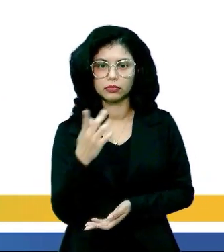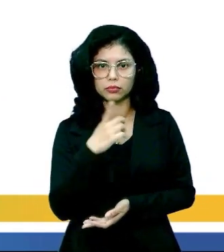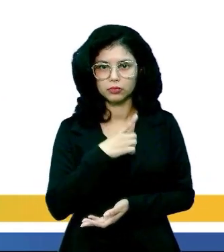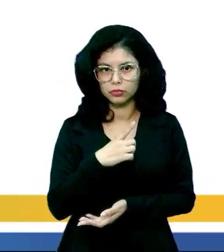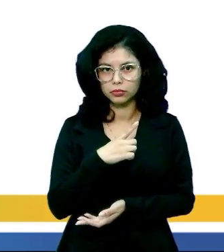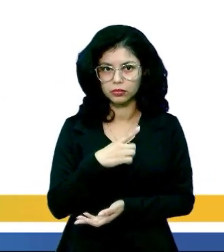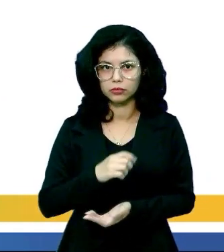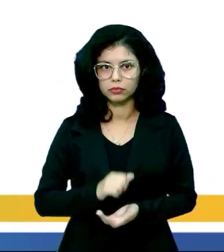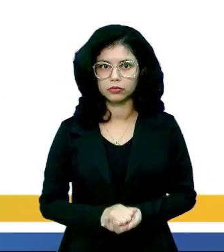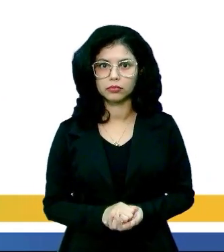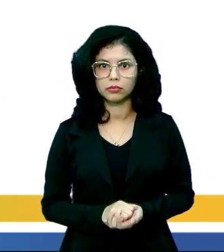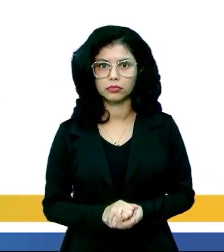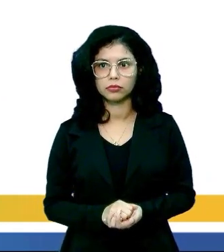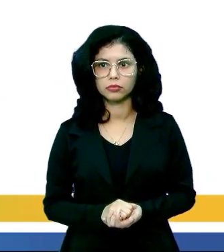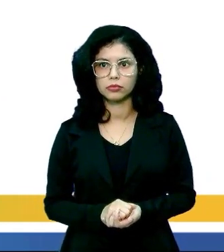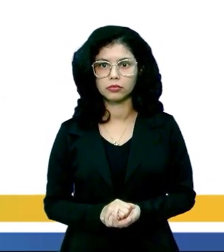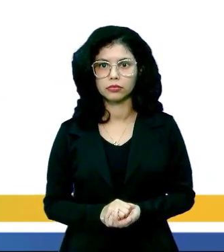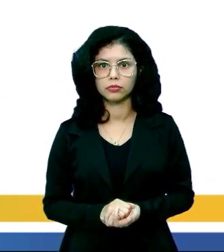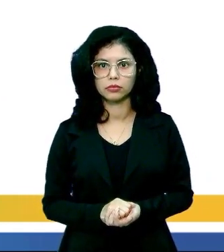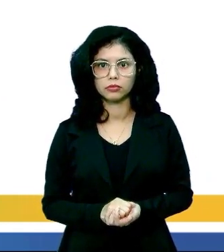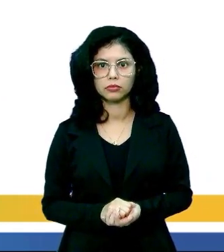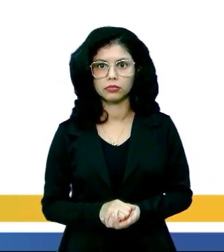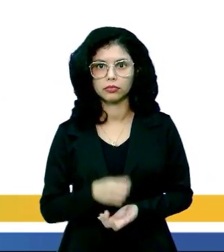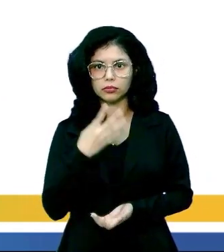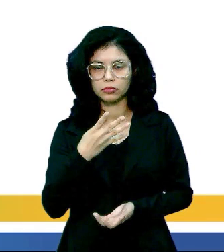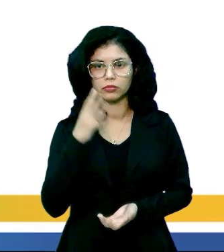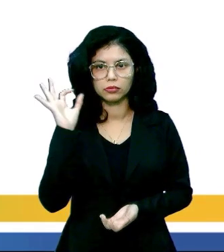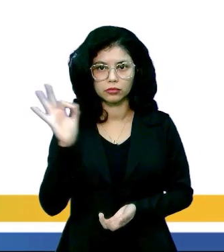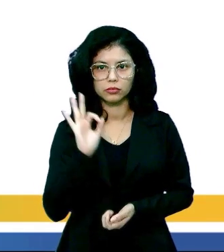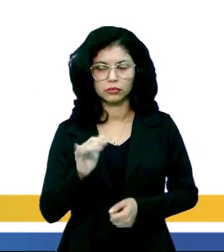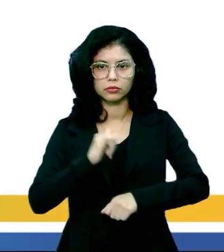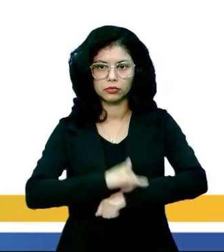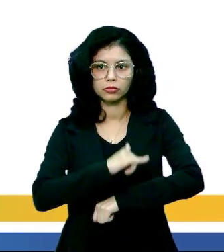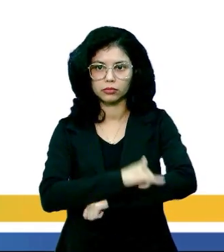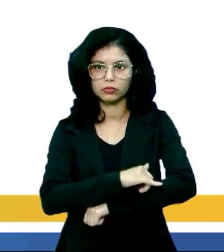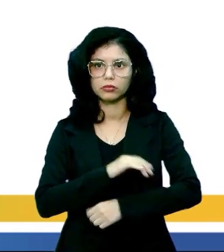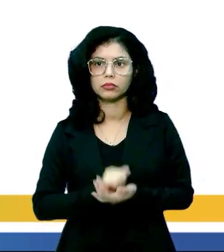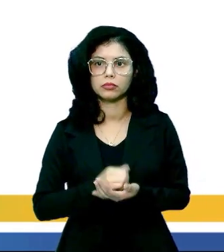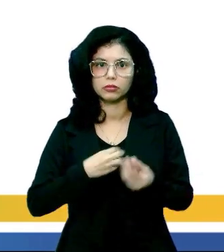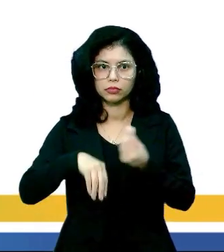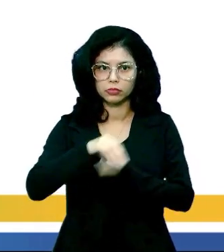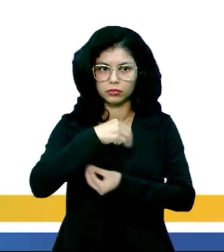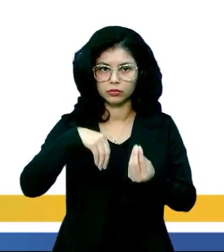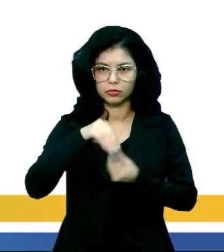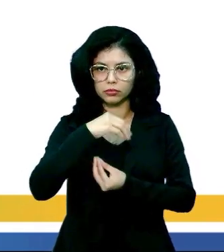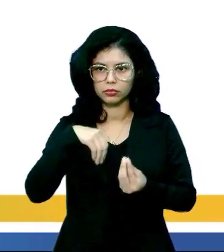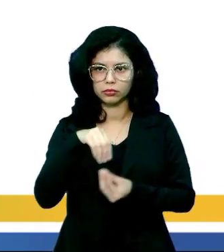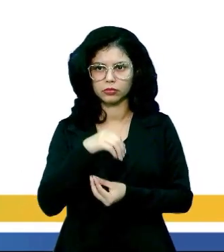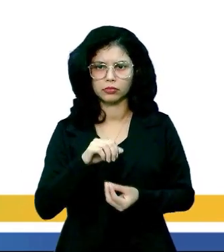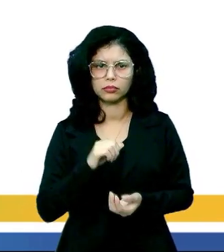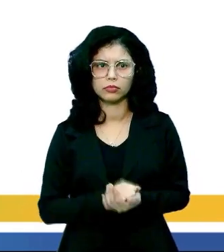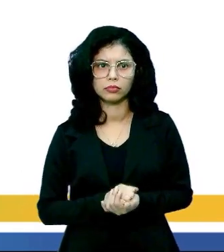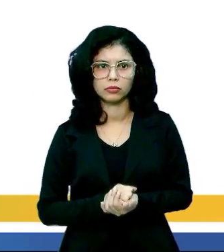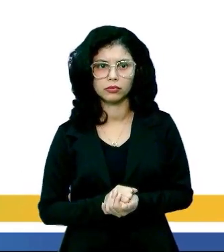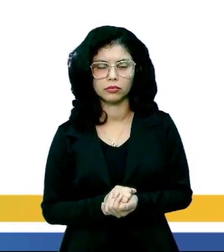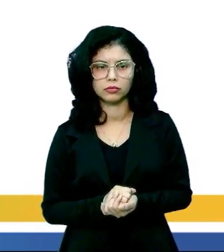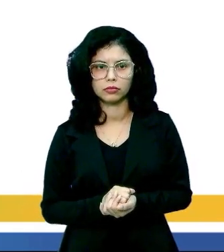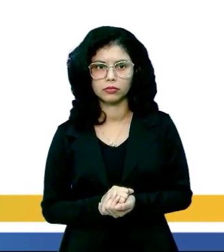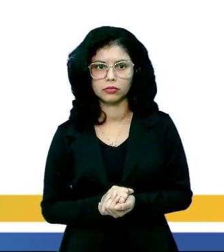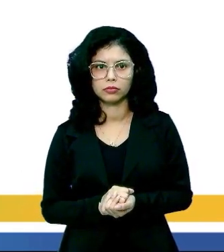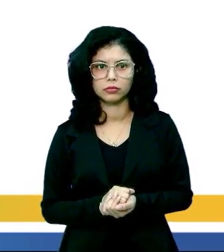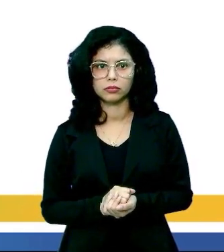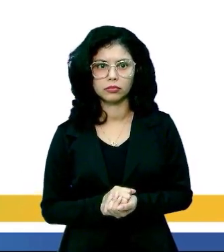gordura e quantos litros de leite com 4% de gorduras devem ser